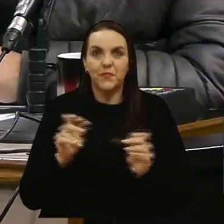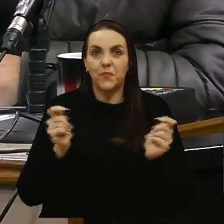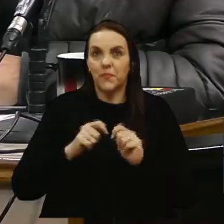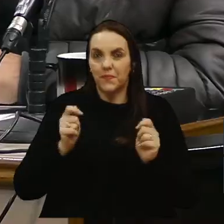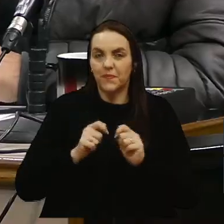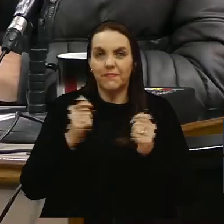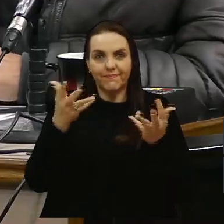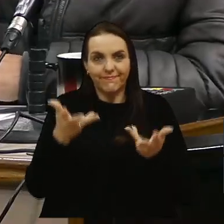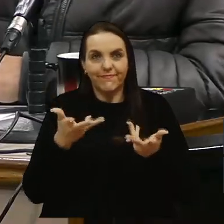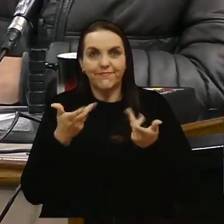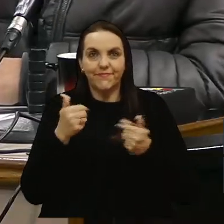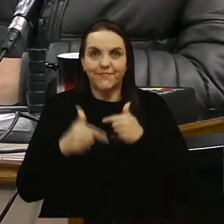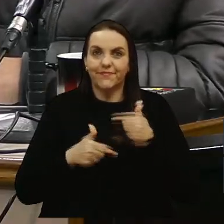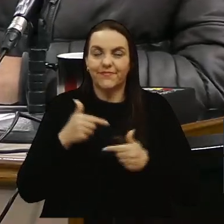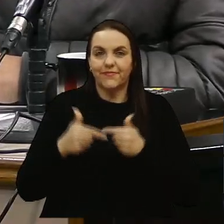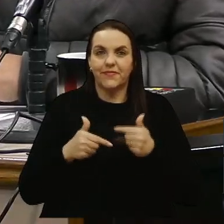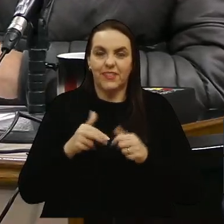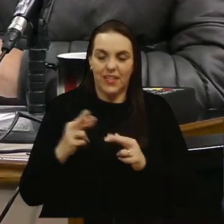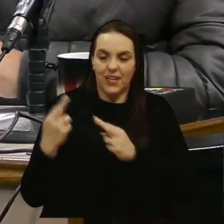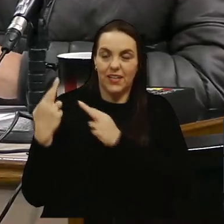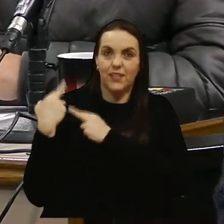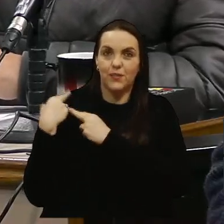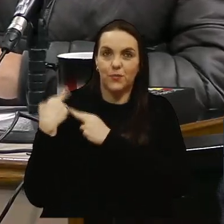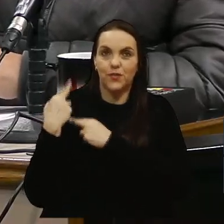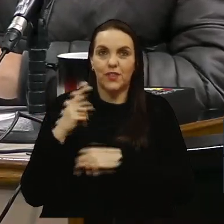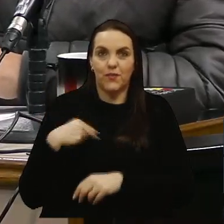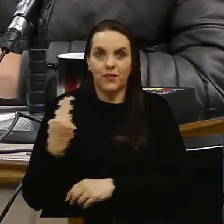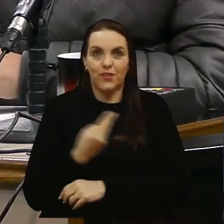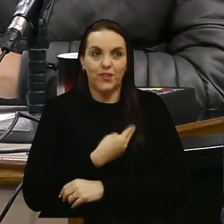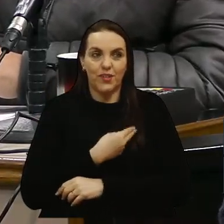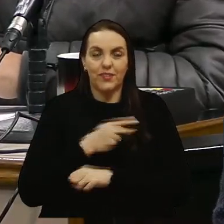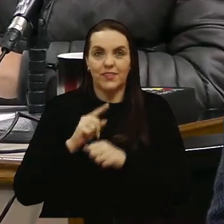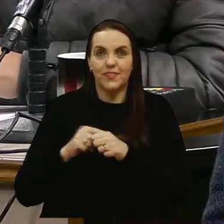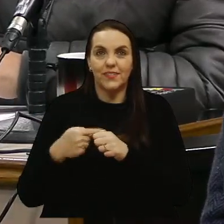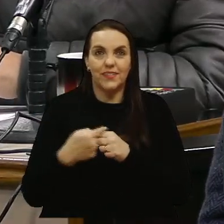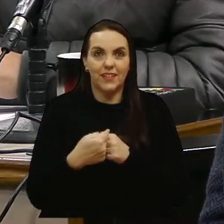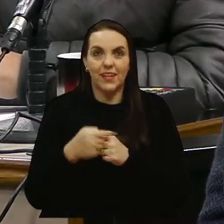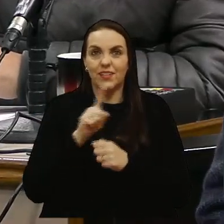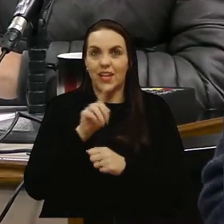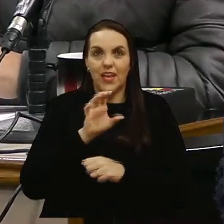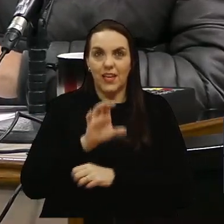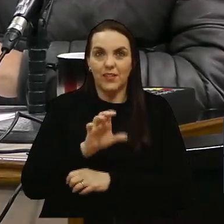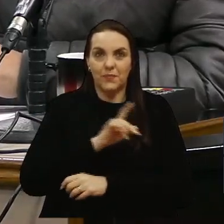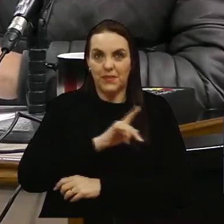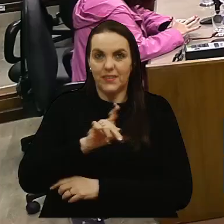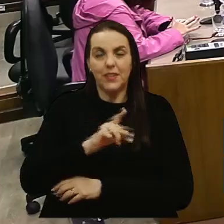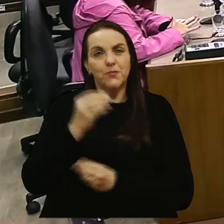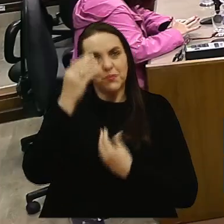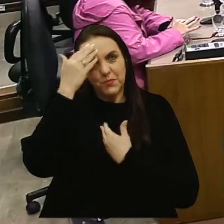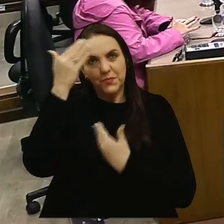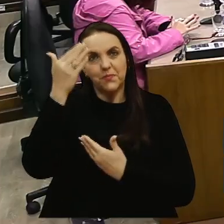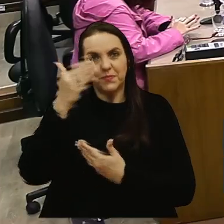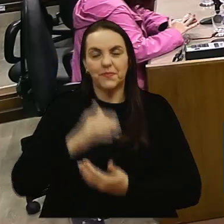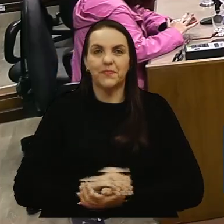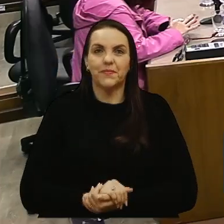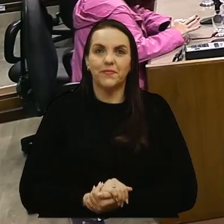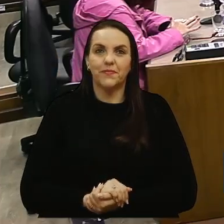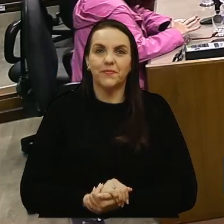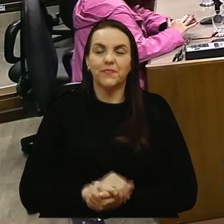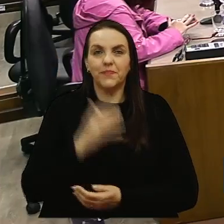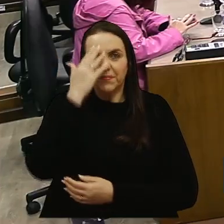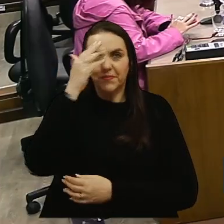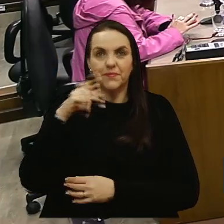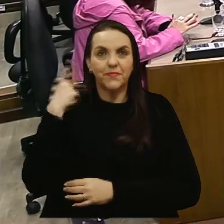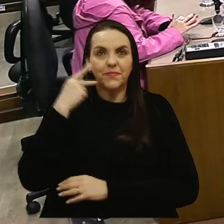excelente trabalho responsável pelo nosso município, na nossa equipe. Seria isso, senhor presidente. Muito obrigado. Obrigado, vereador Pedro.